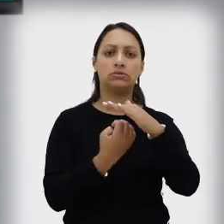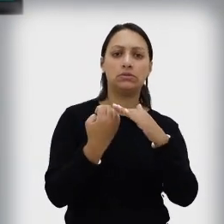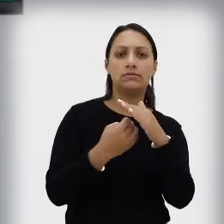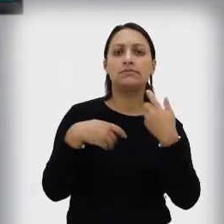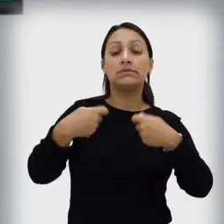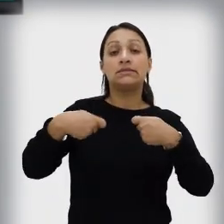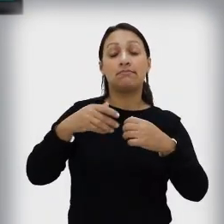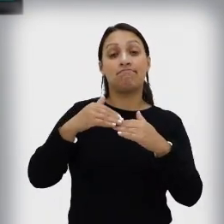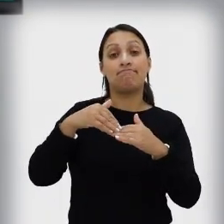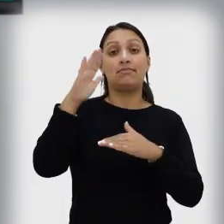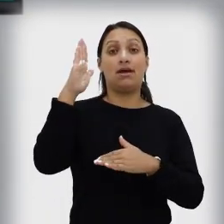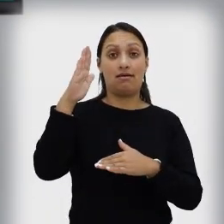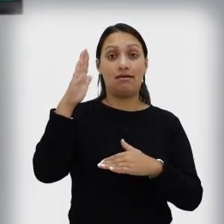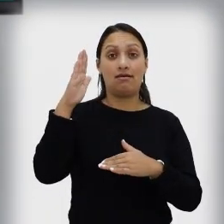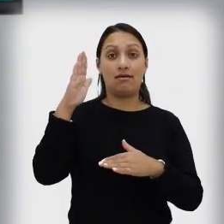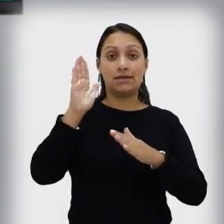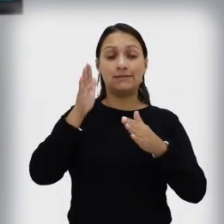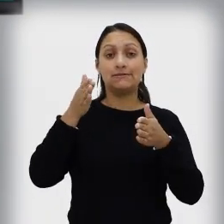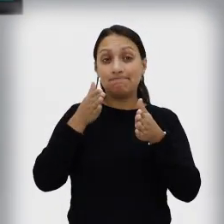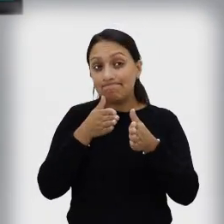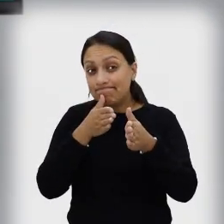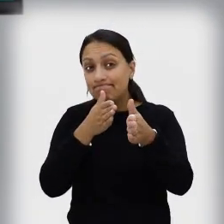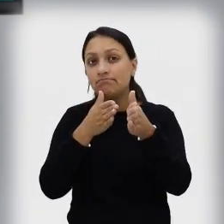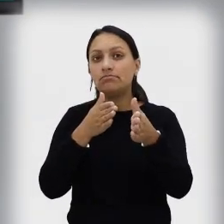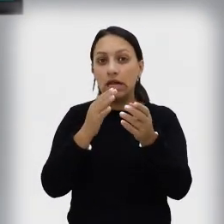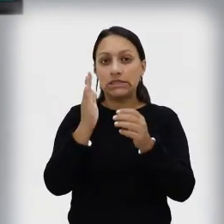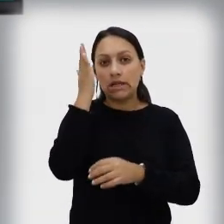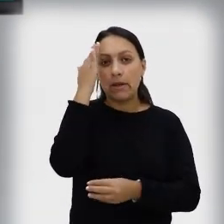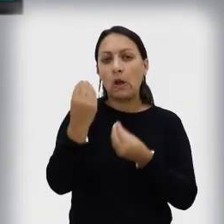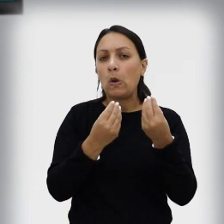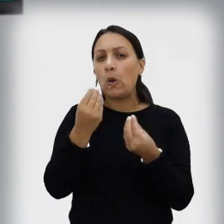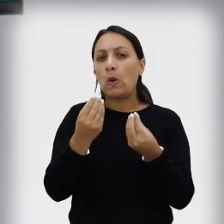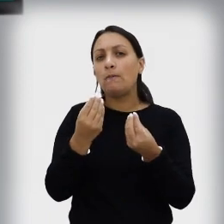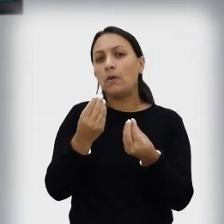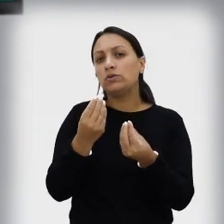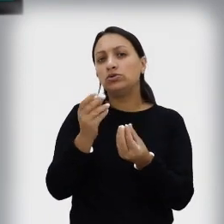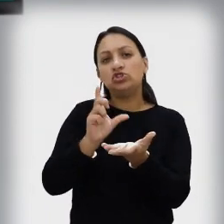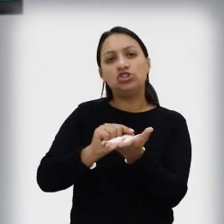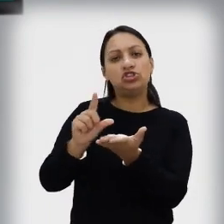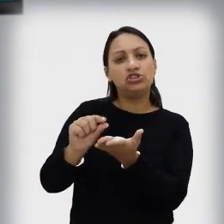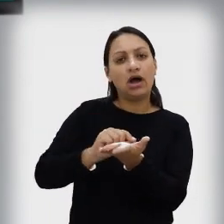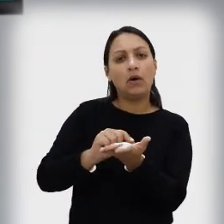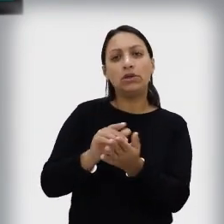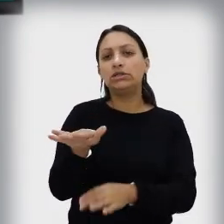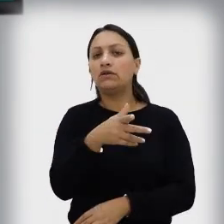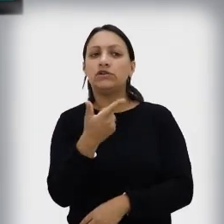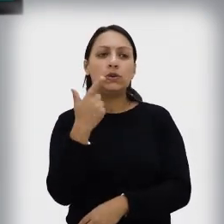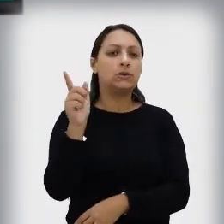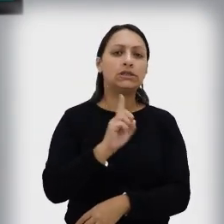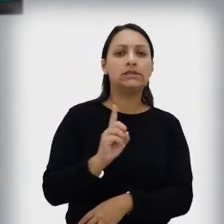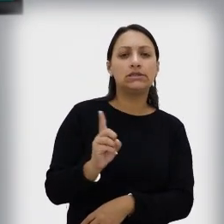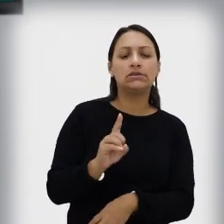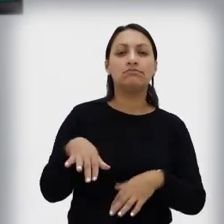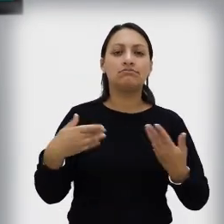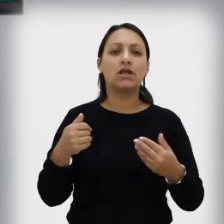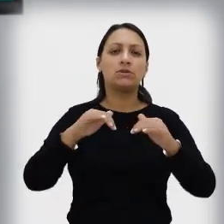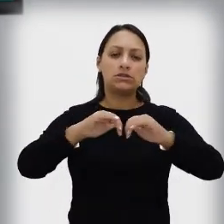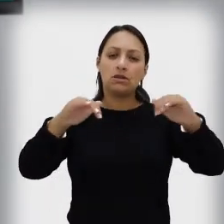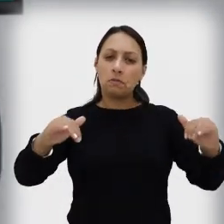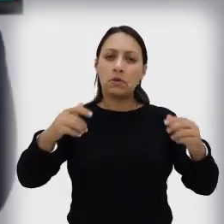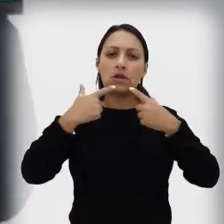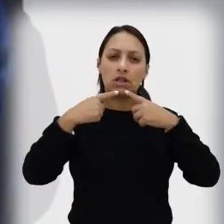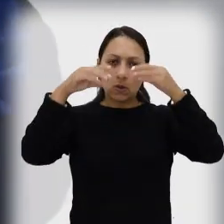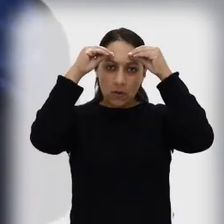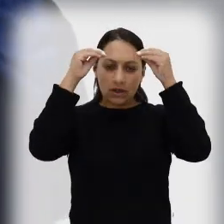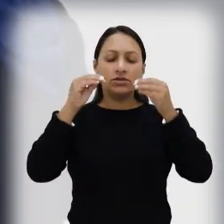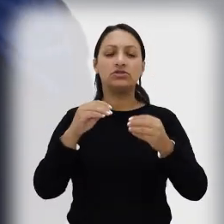né, mais direcionamento para marketing digital e outras talvez não. E aí a gente separou essa linguagem a partir da